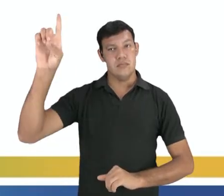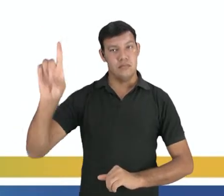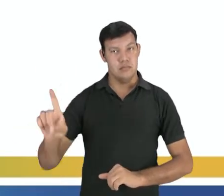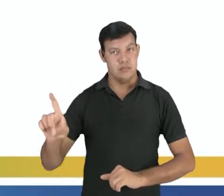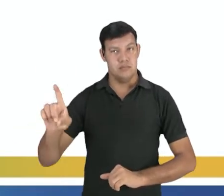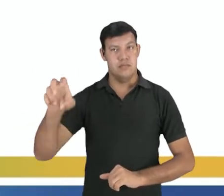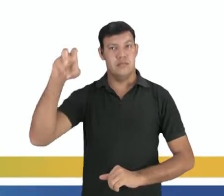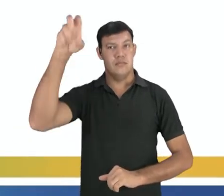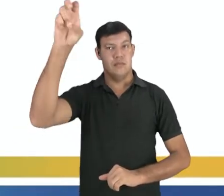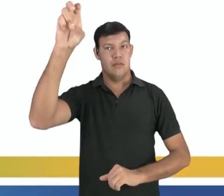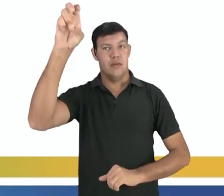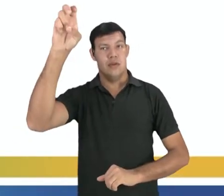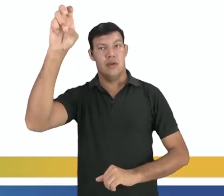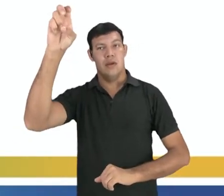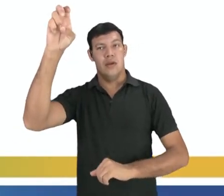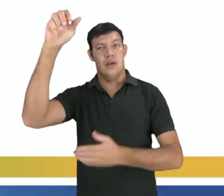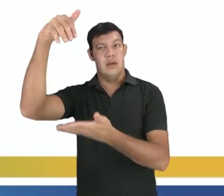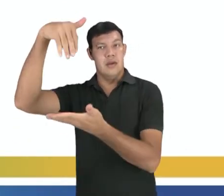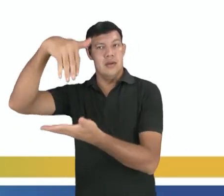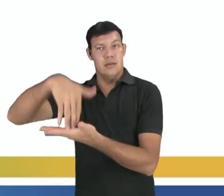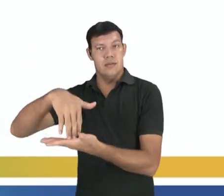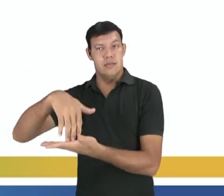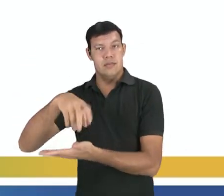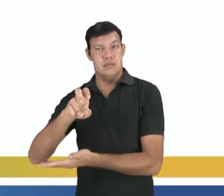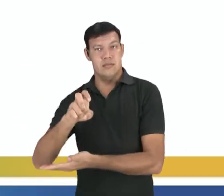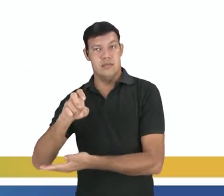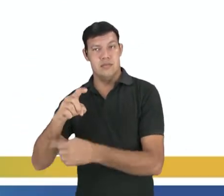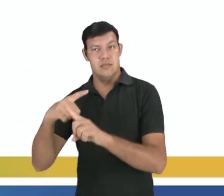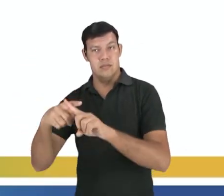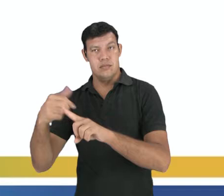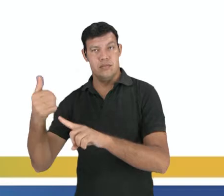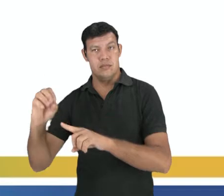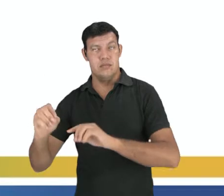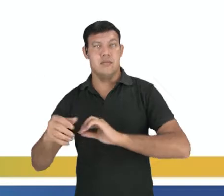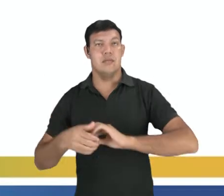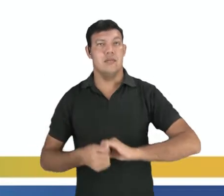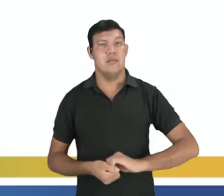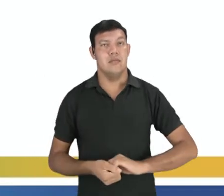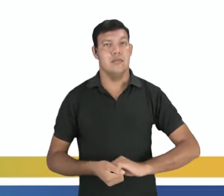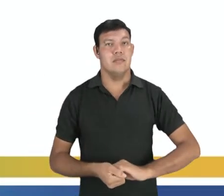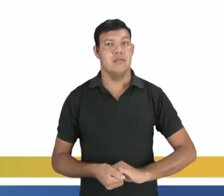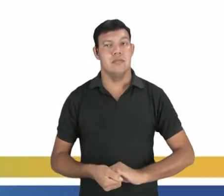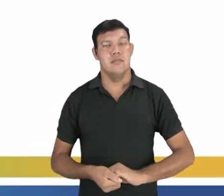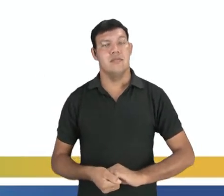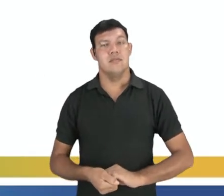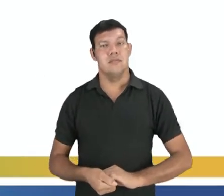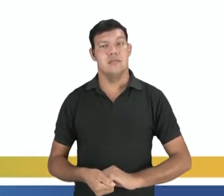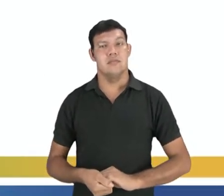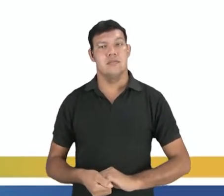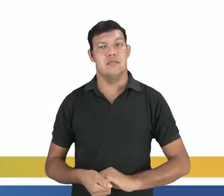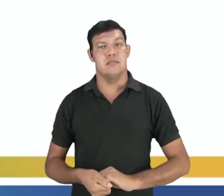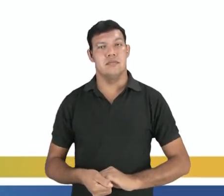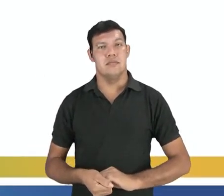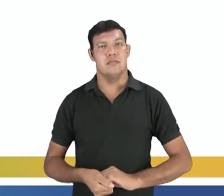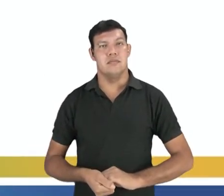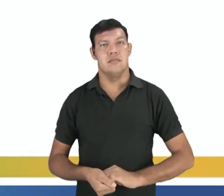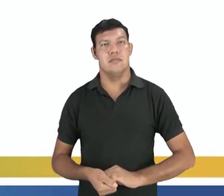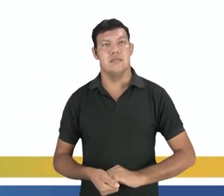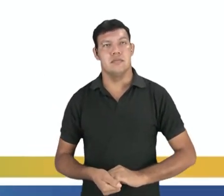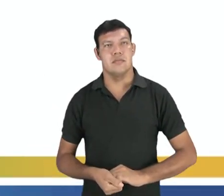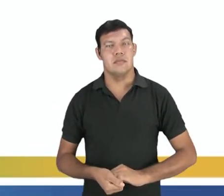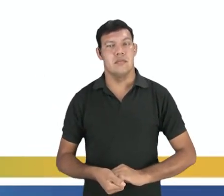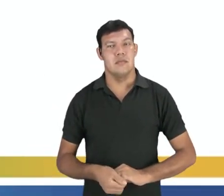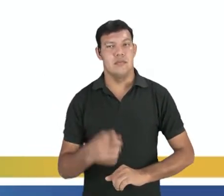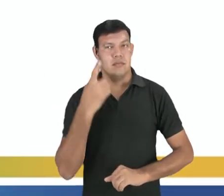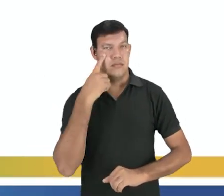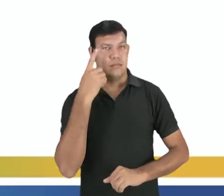direito, eu tenho 5 vezes 0, 5 vezes 1 até 5 vezes 10. Aqui eu tenho os múltiplos de 5. Então,